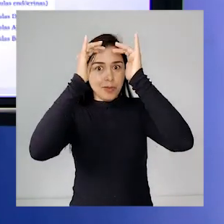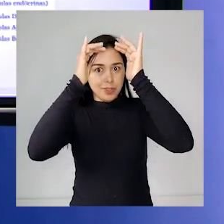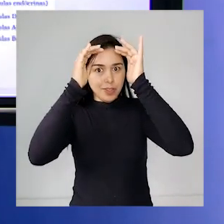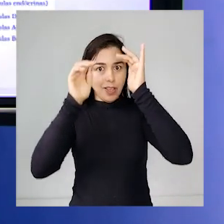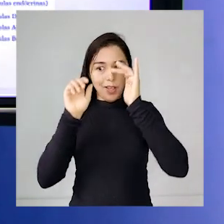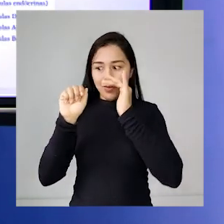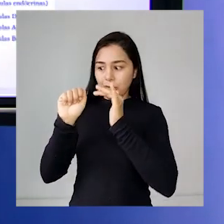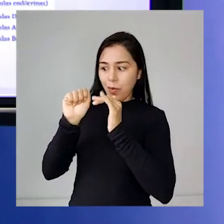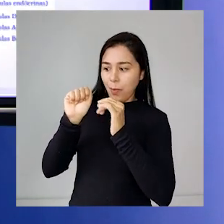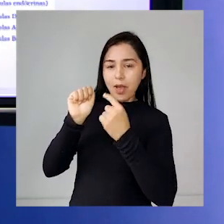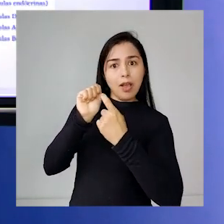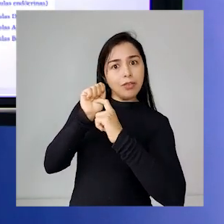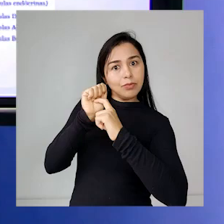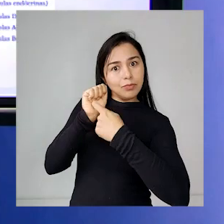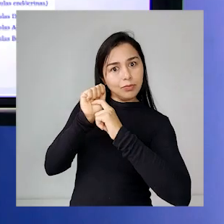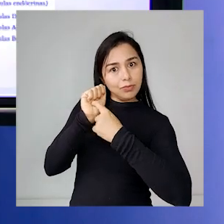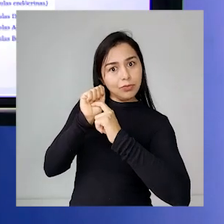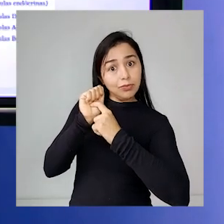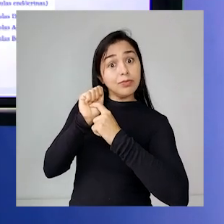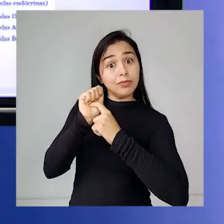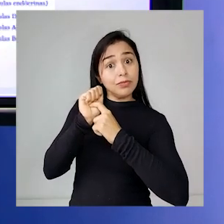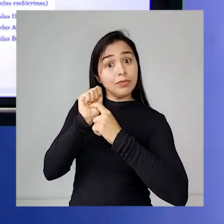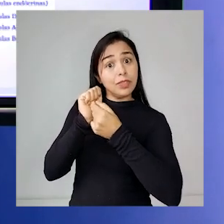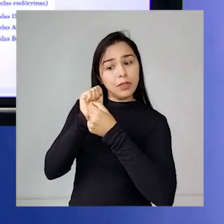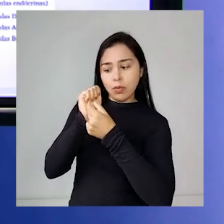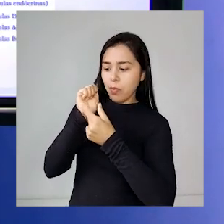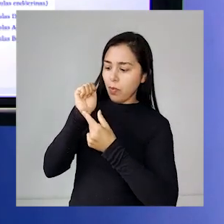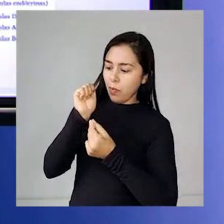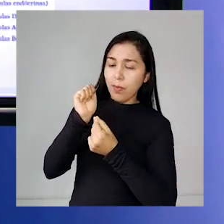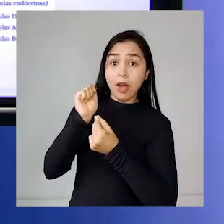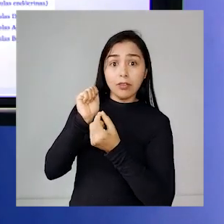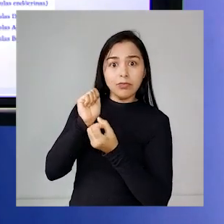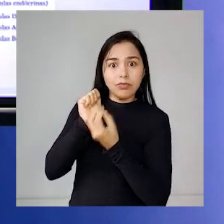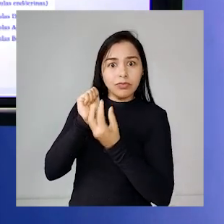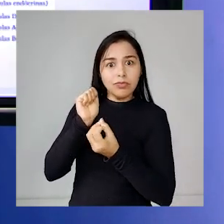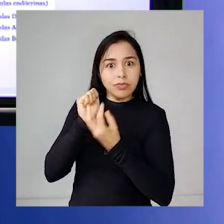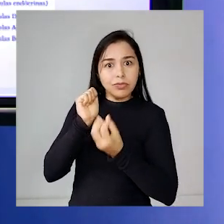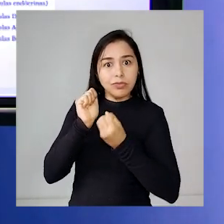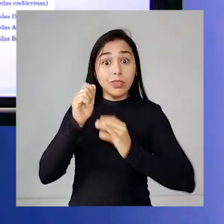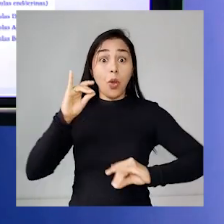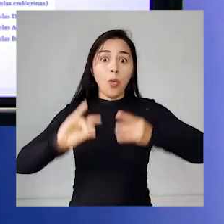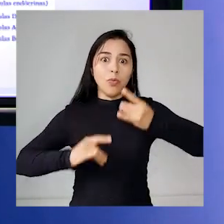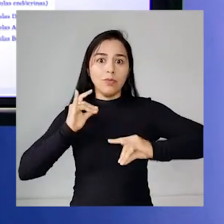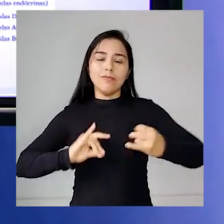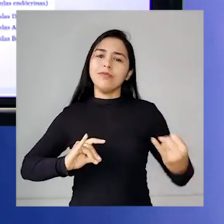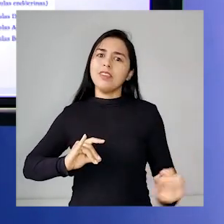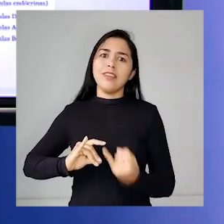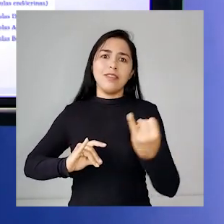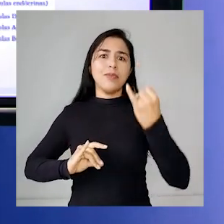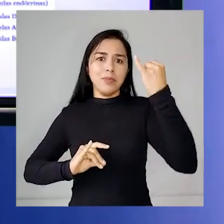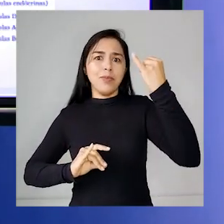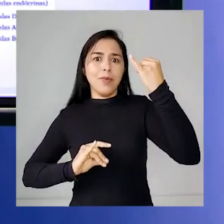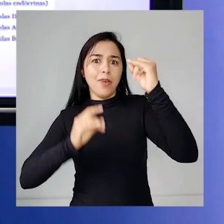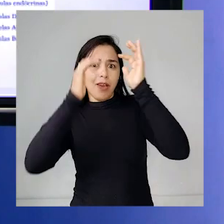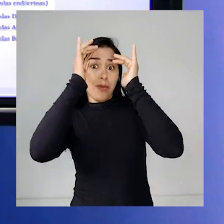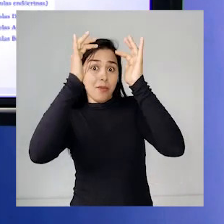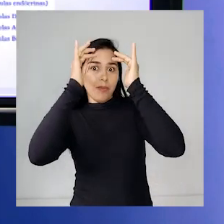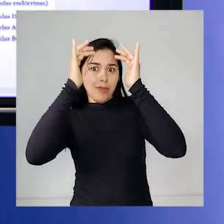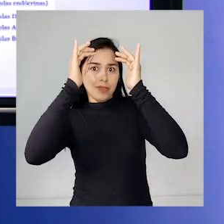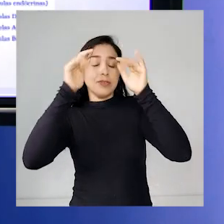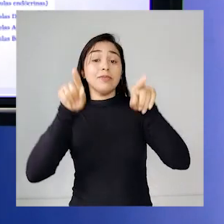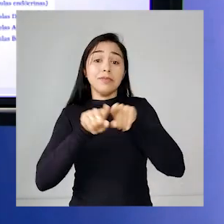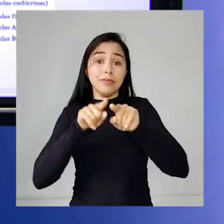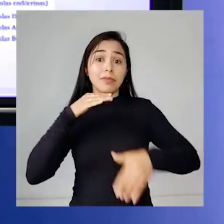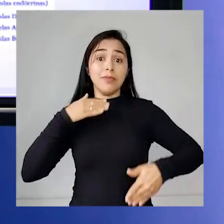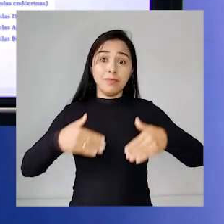as glândulas suprarrenais e etc., que produzem hormônios importantes para o funcionamento do corpo, e